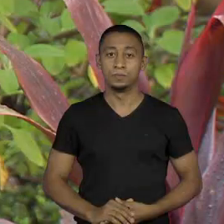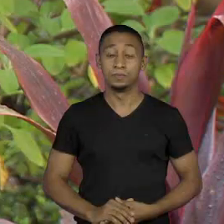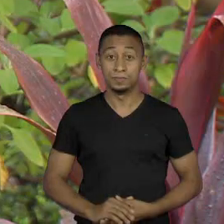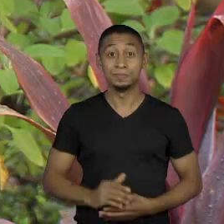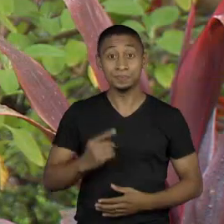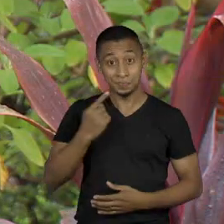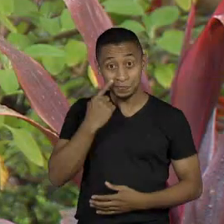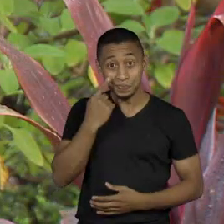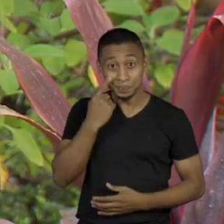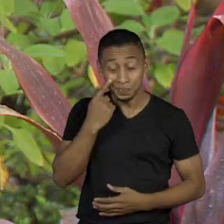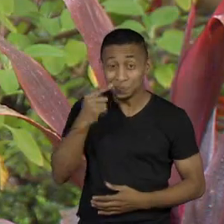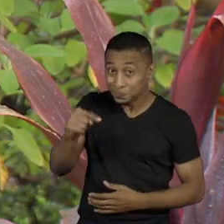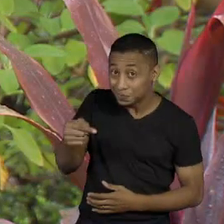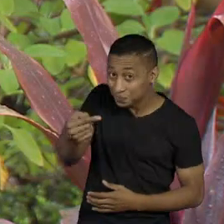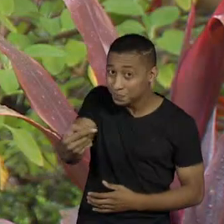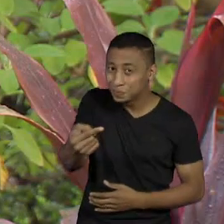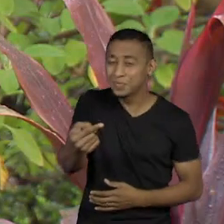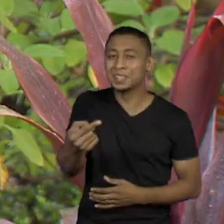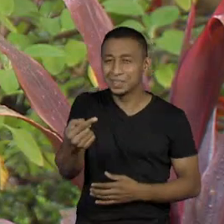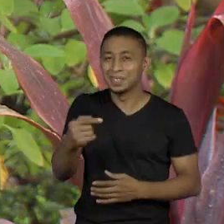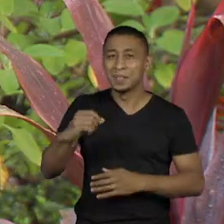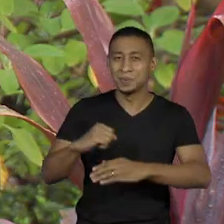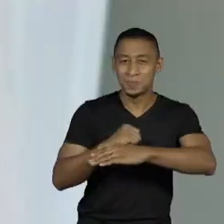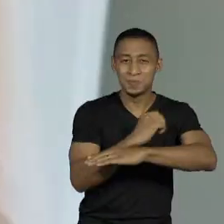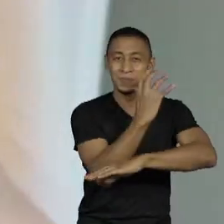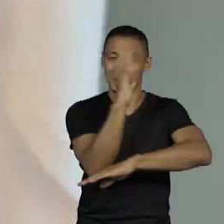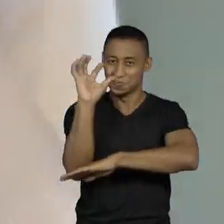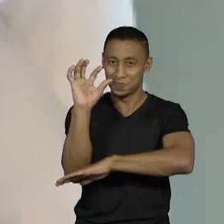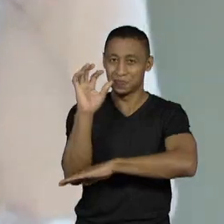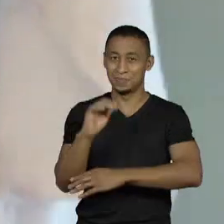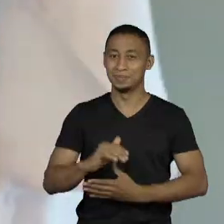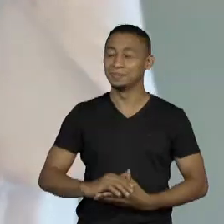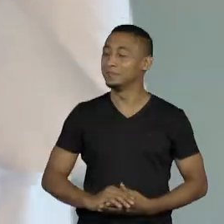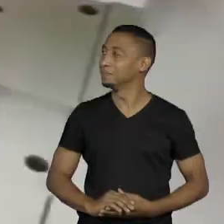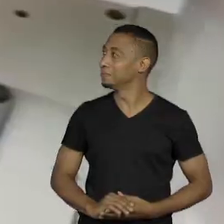E você acompanha daqui a pouco no Repórter Eco.